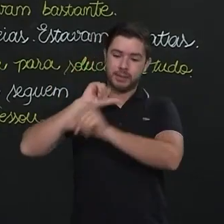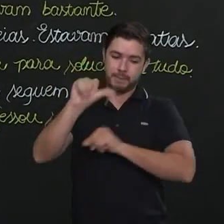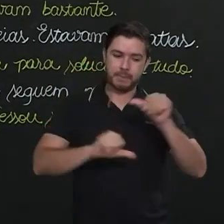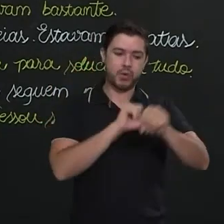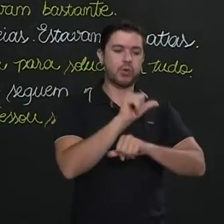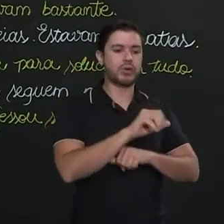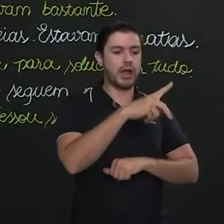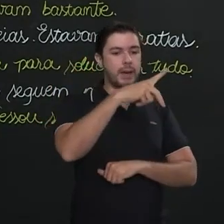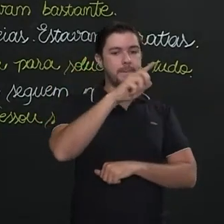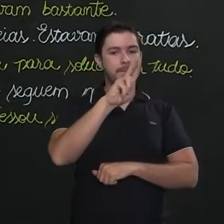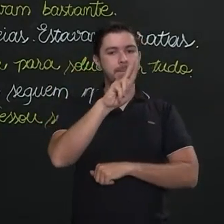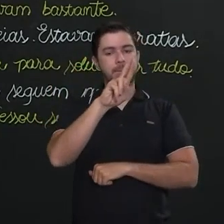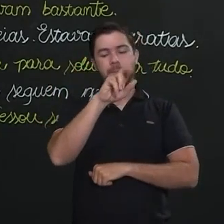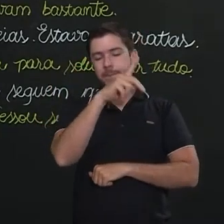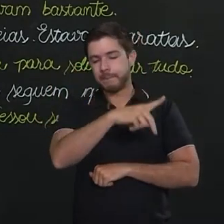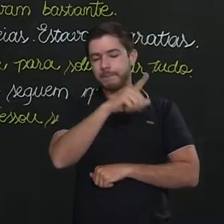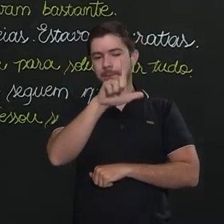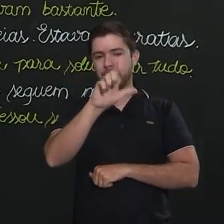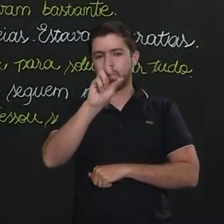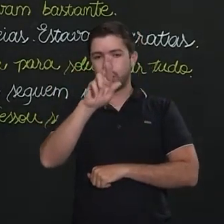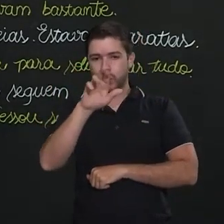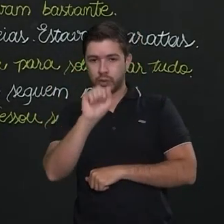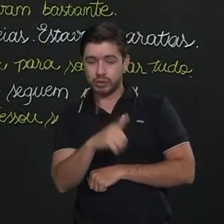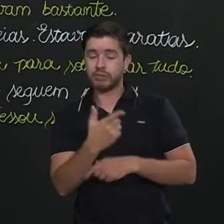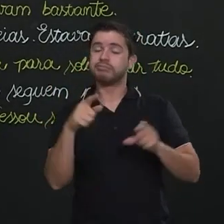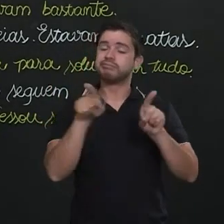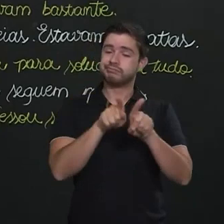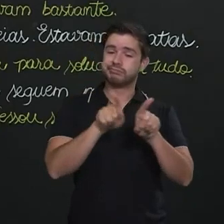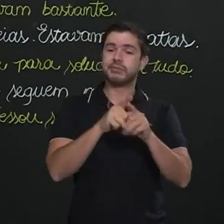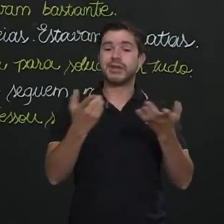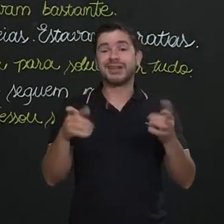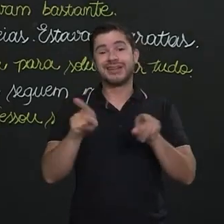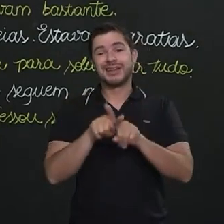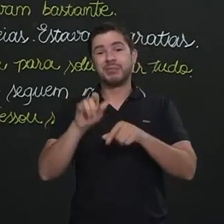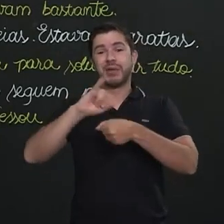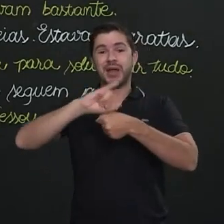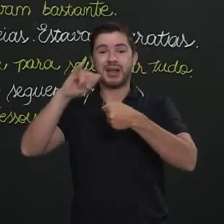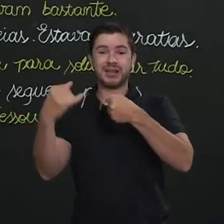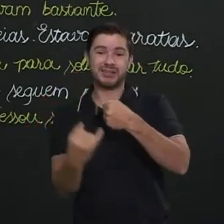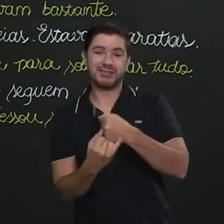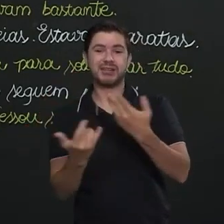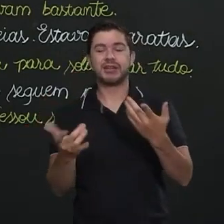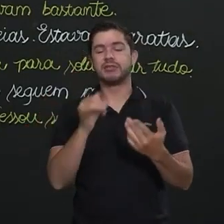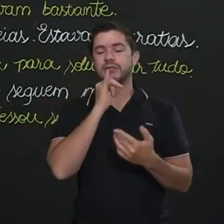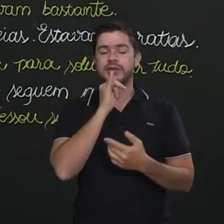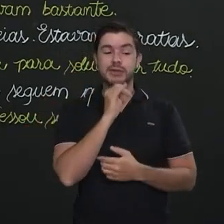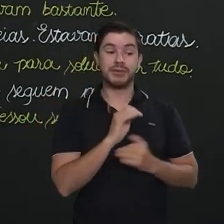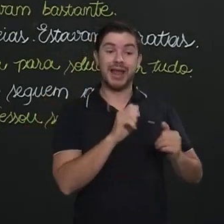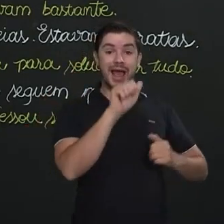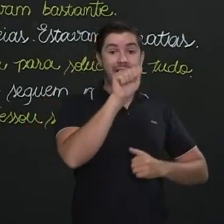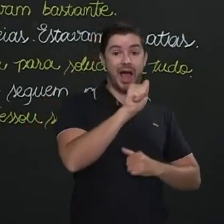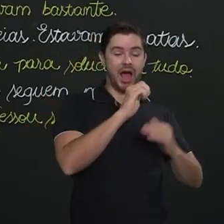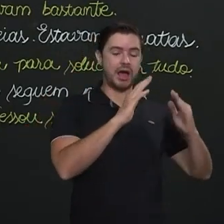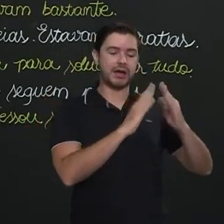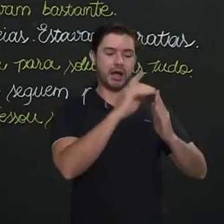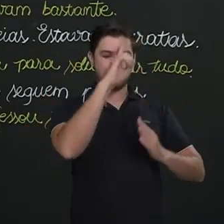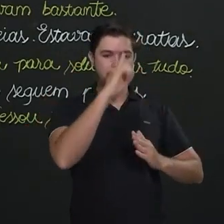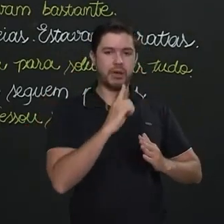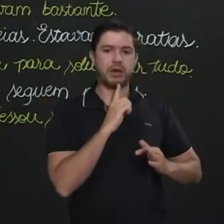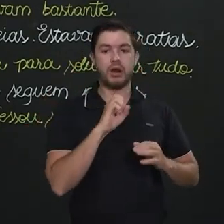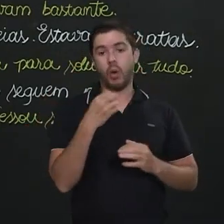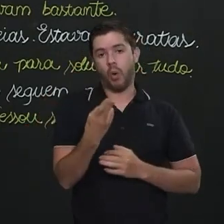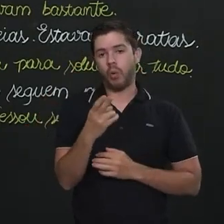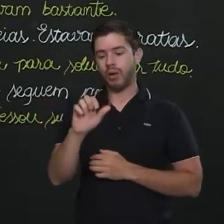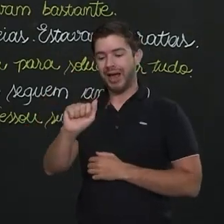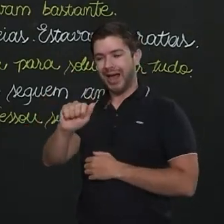plural. Muitas vezes essa relação se estabelece entre substantivo e adjetivo. A casa amarela, as